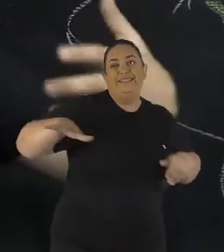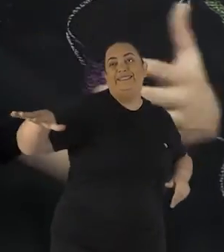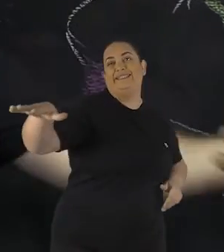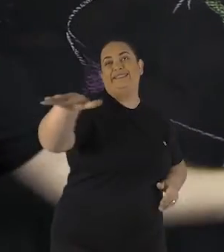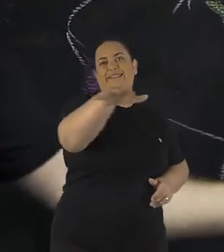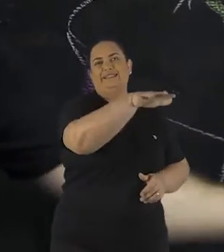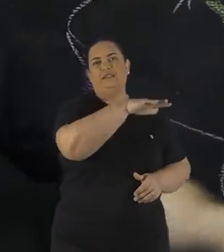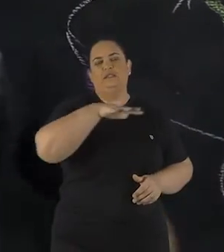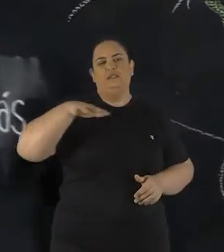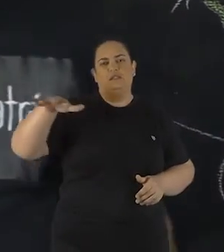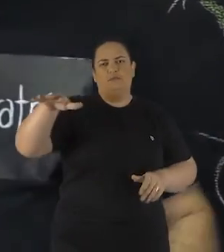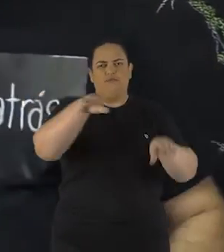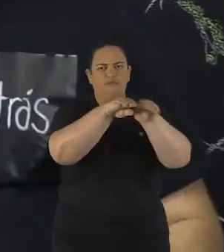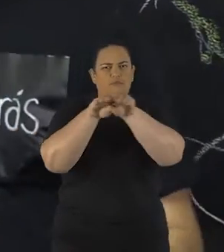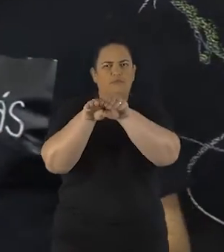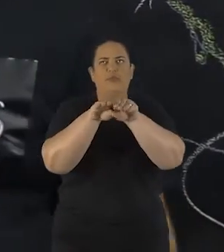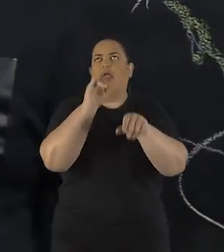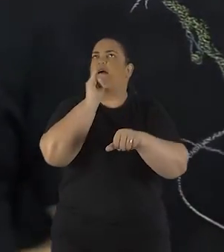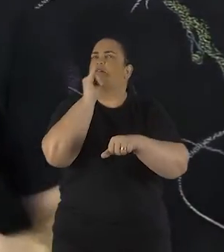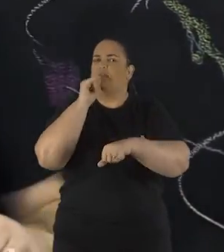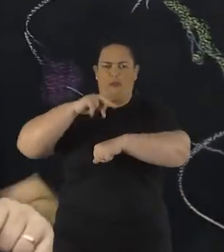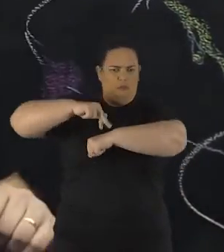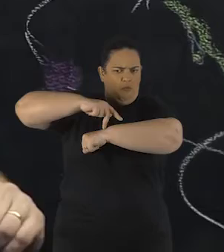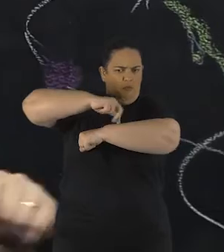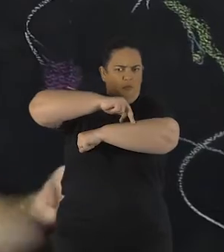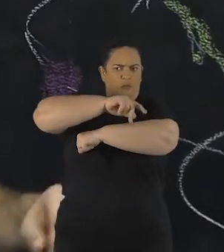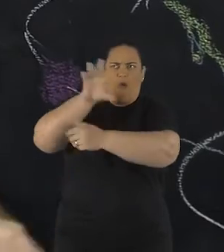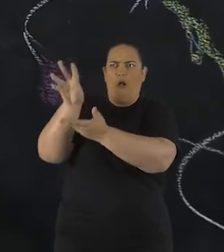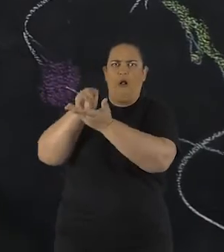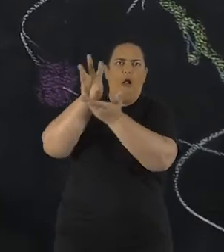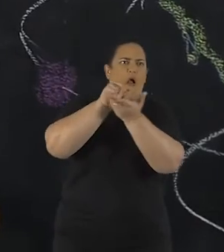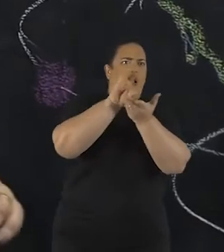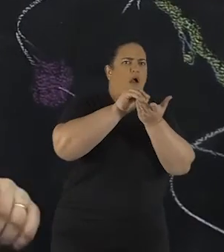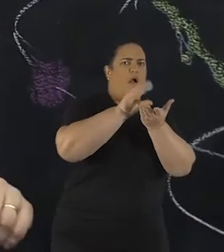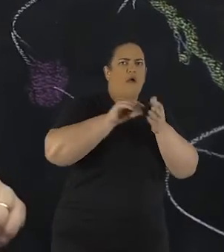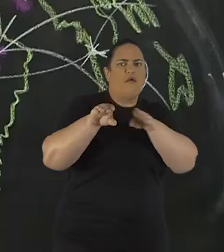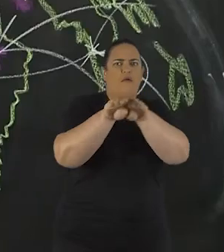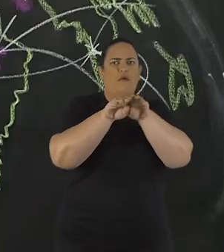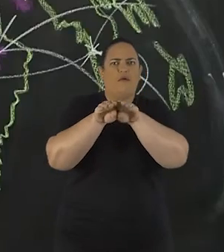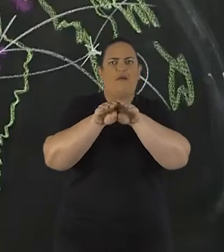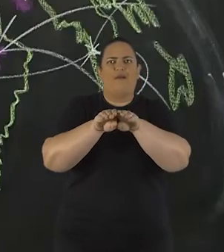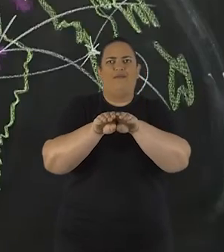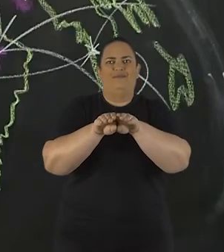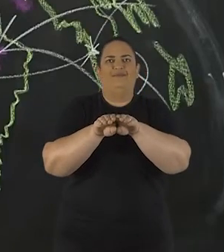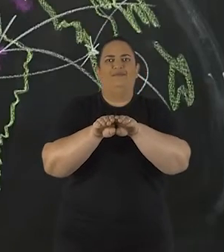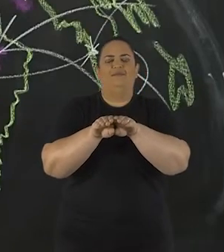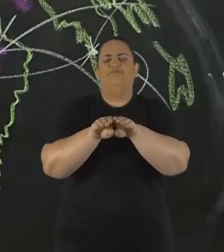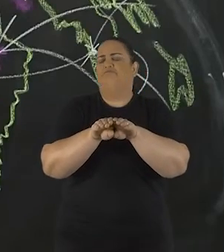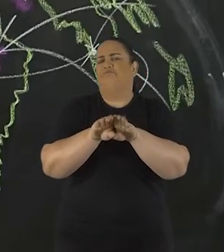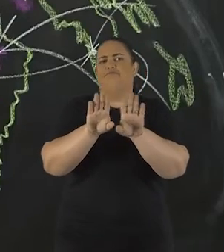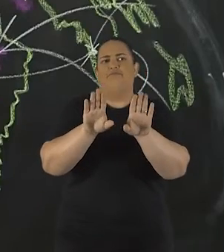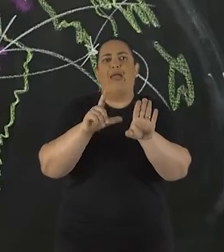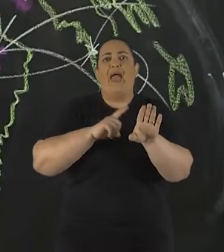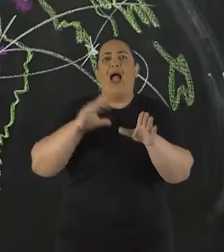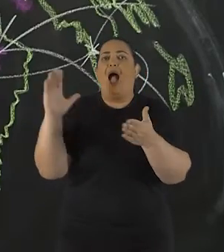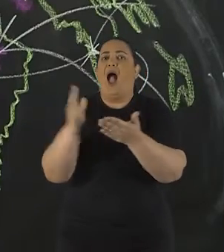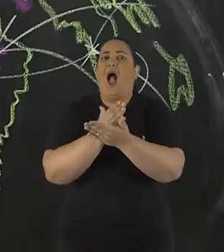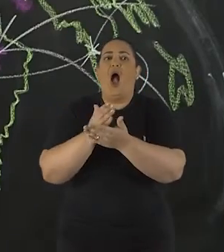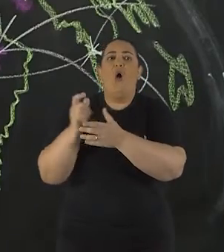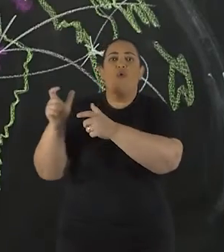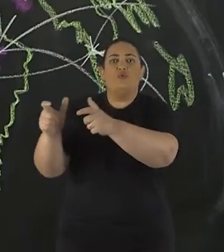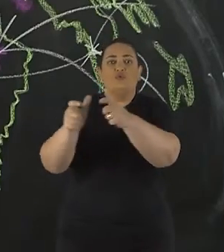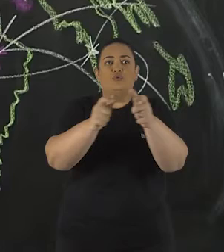espaço, padronização aí da moda, padronização da produção, nós não temos lugares onde acabam